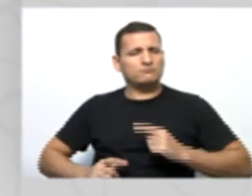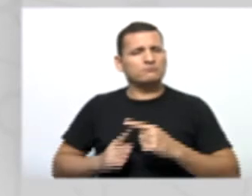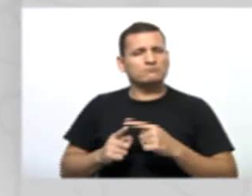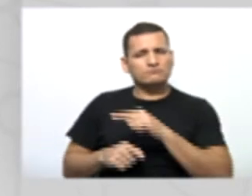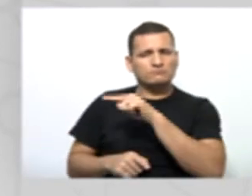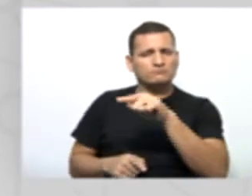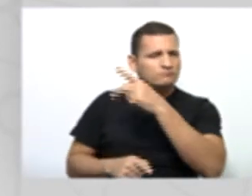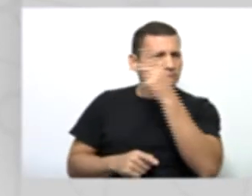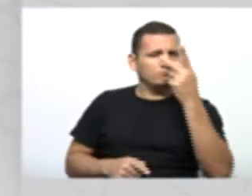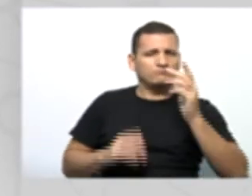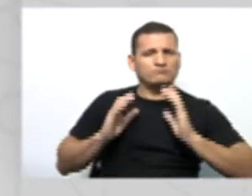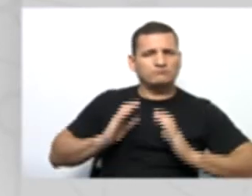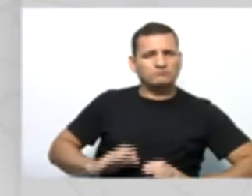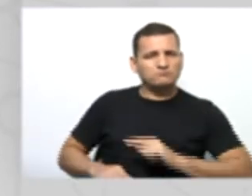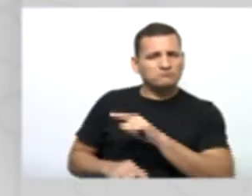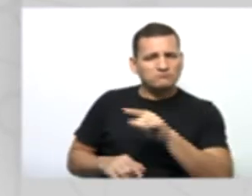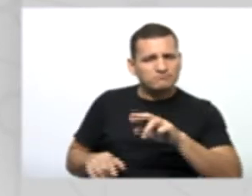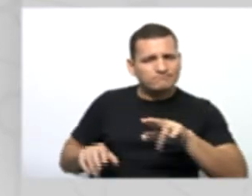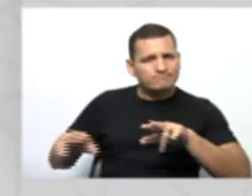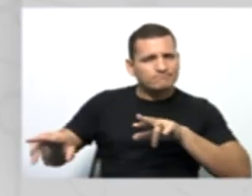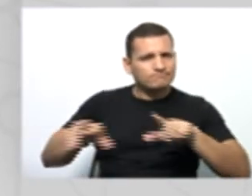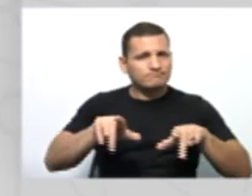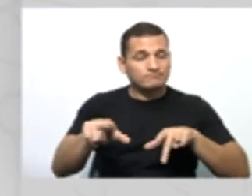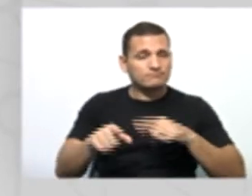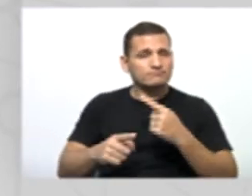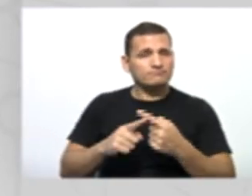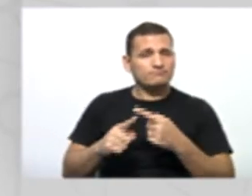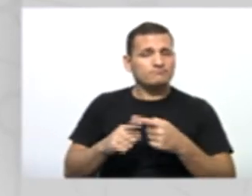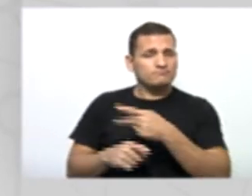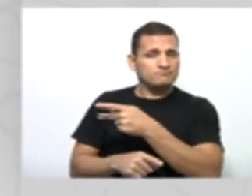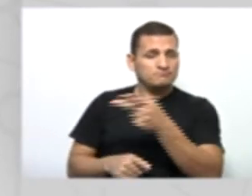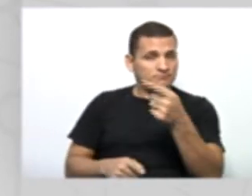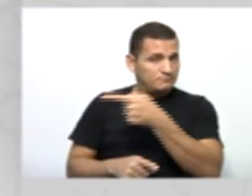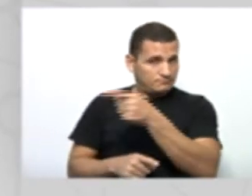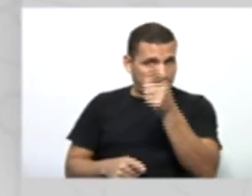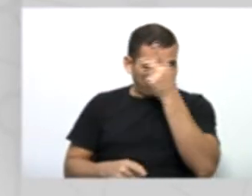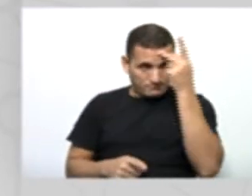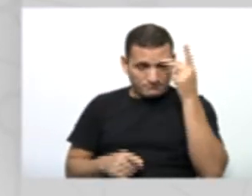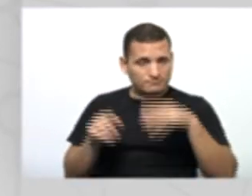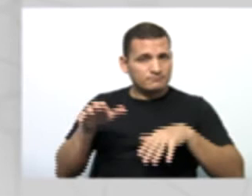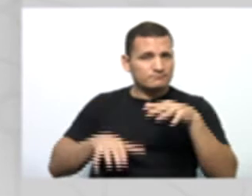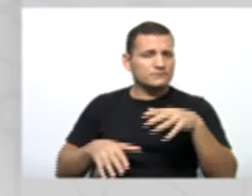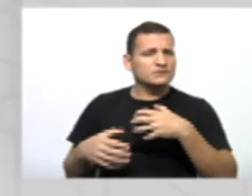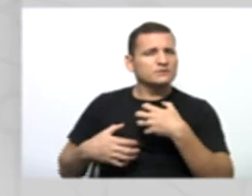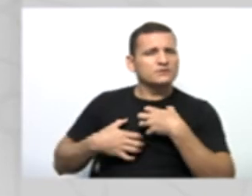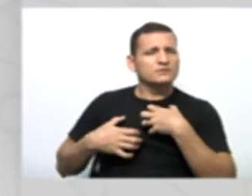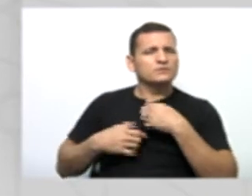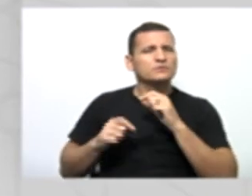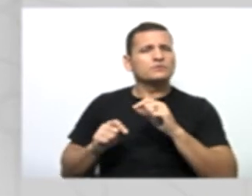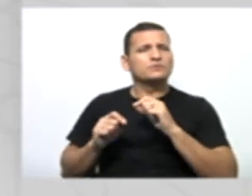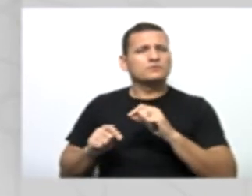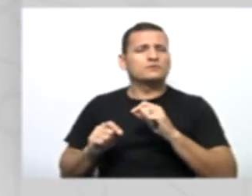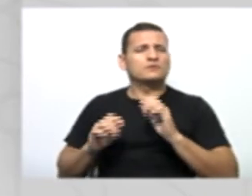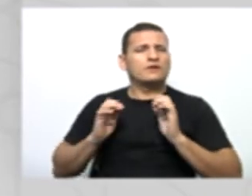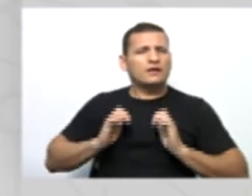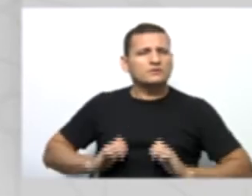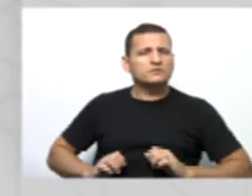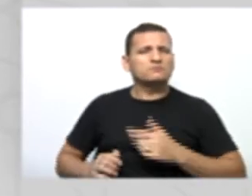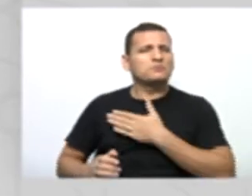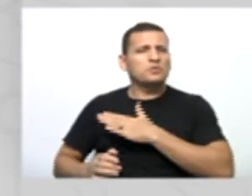forma? Por que a pessoa se sente atingida, às vezes, por alguns princípios éticos? Por que ela não gosta